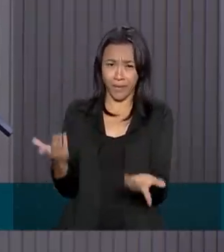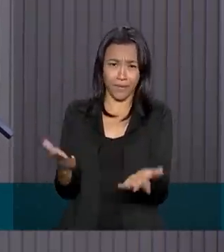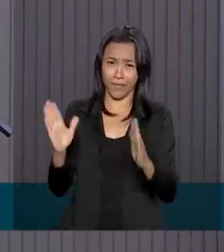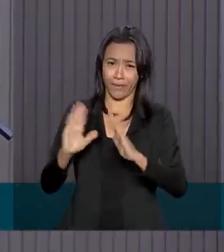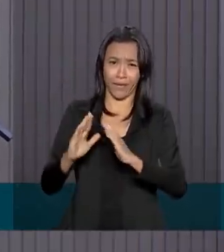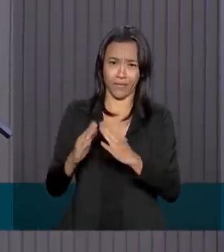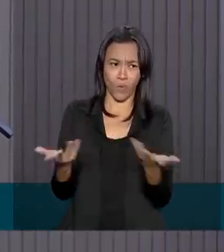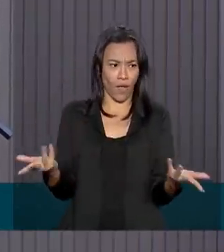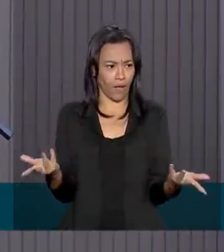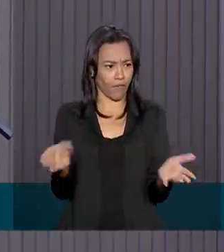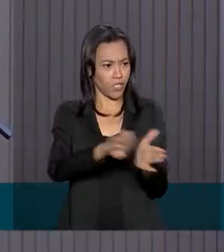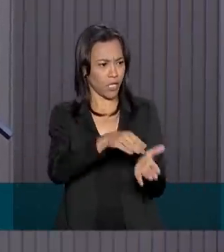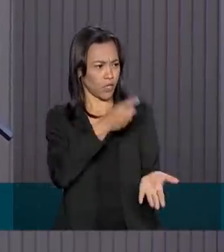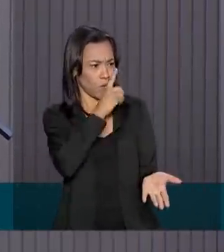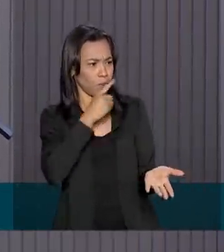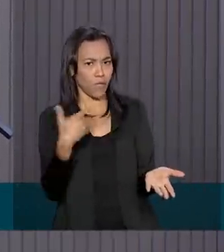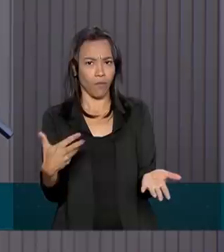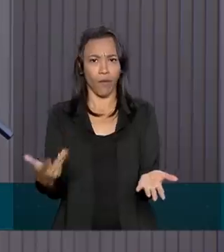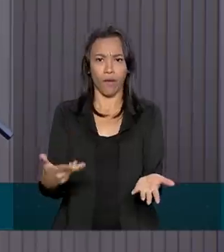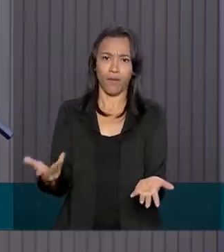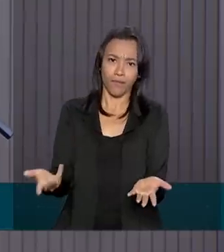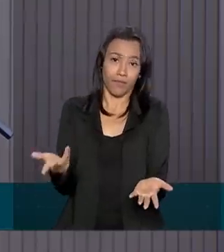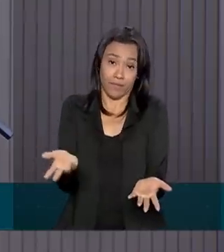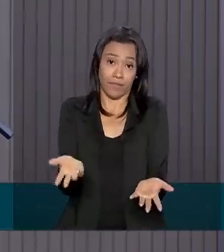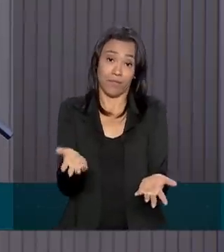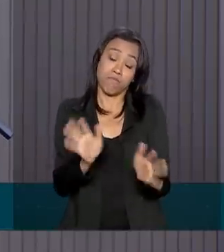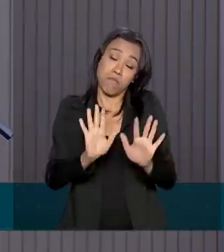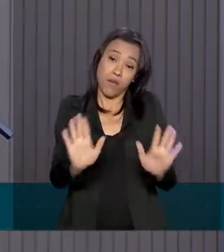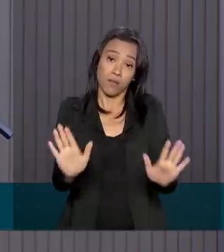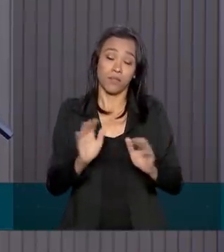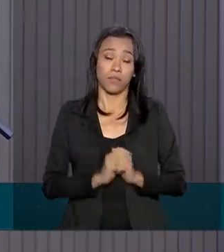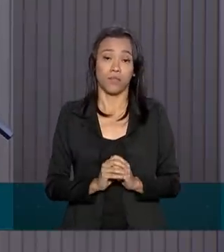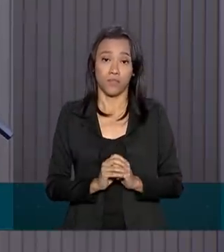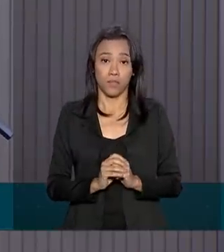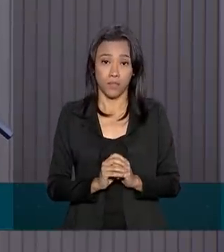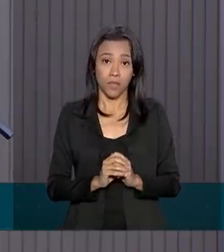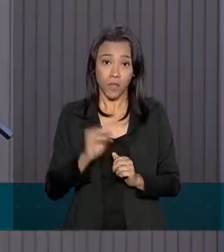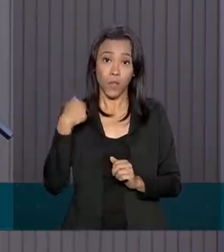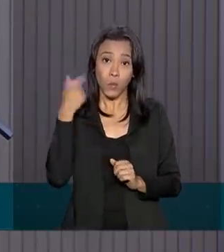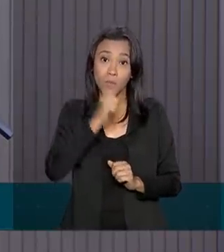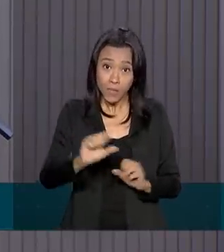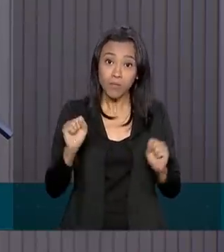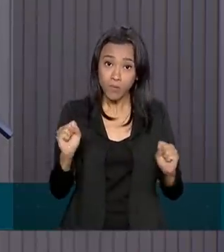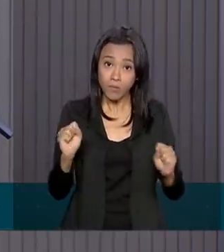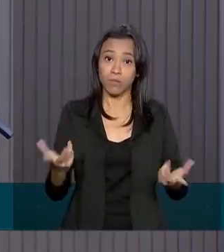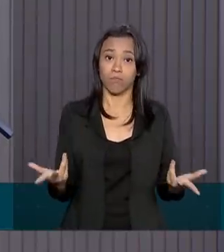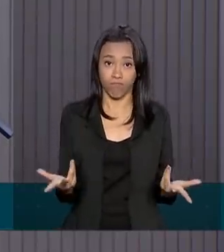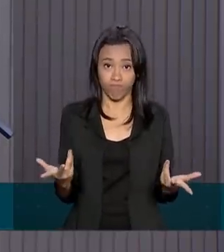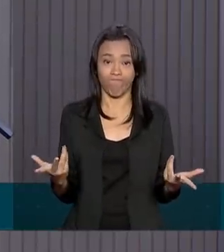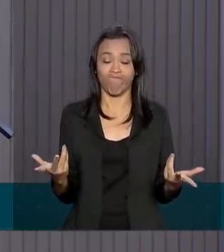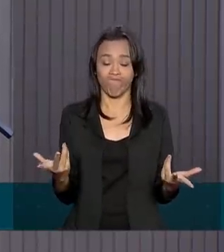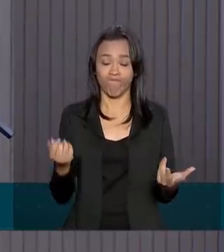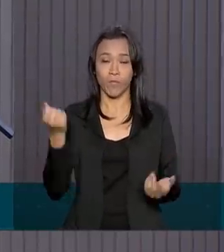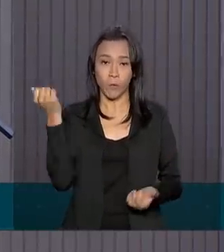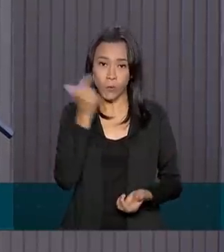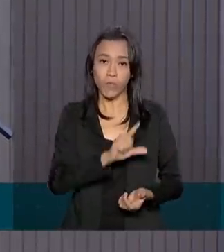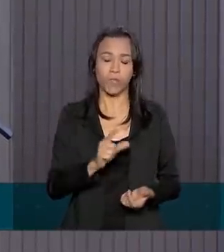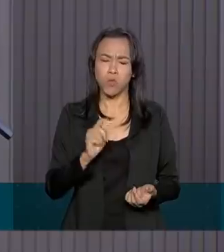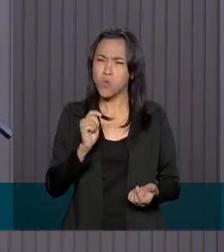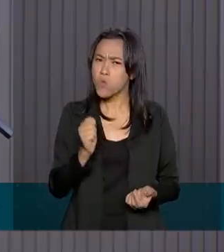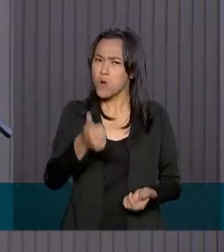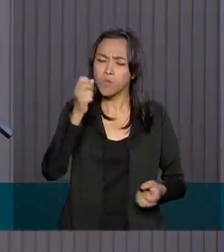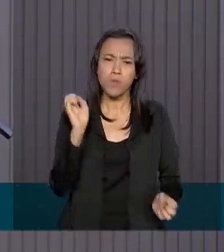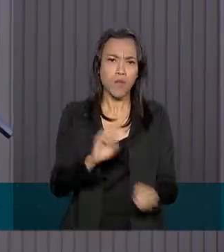domingo? O que está acontecendo contigo? Tá certo? Mas conseguimos chegar quase que por um